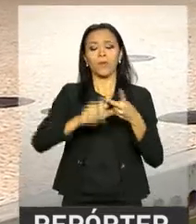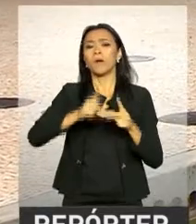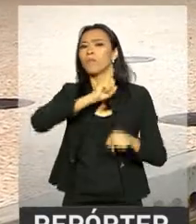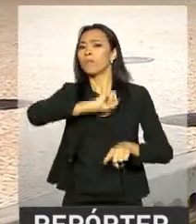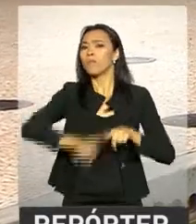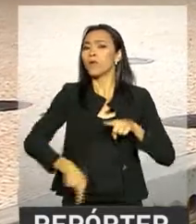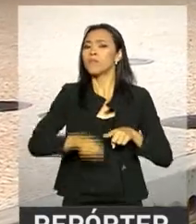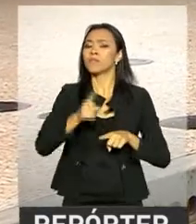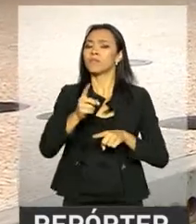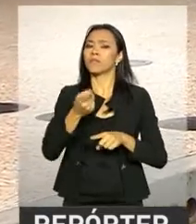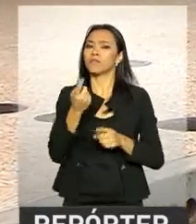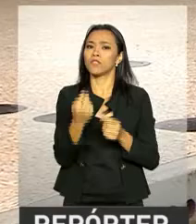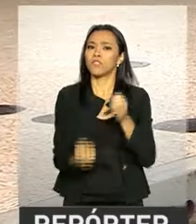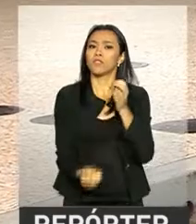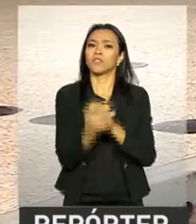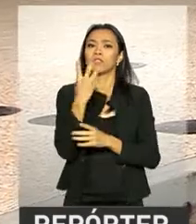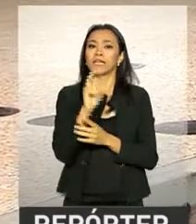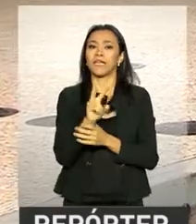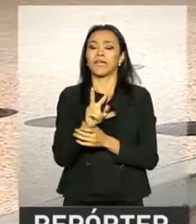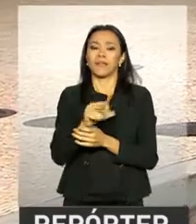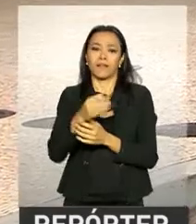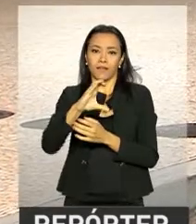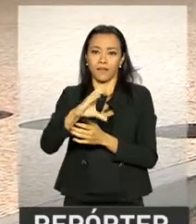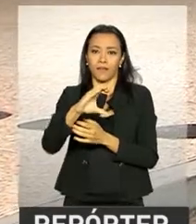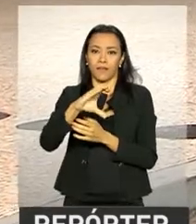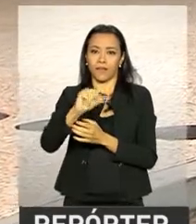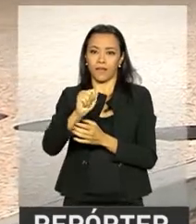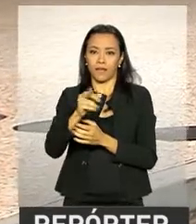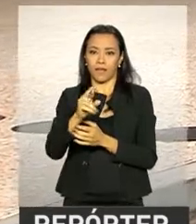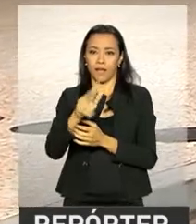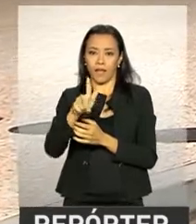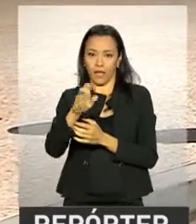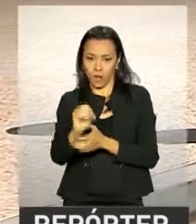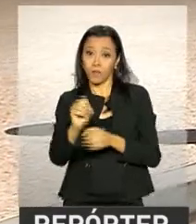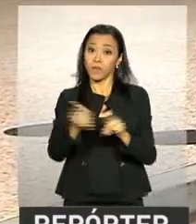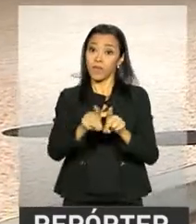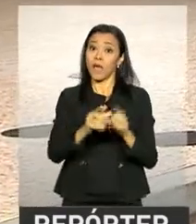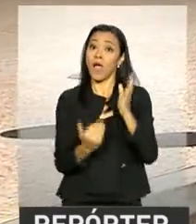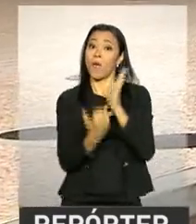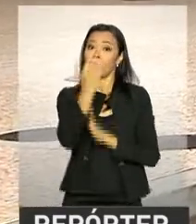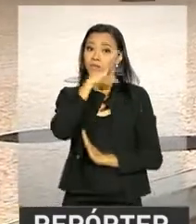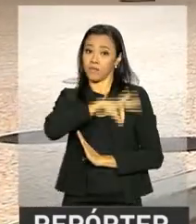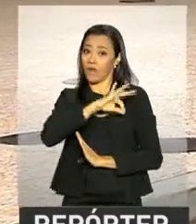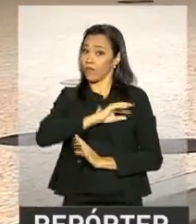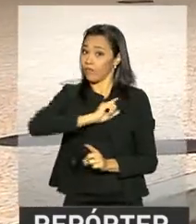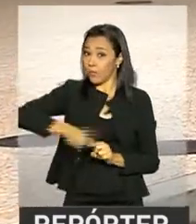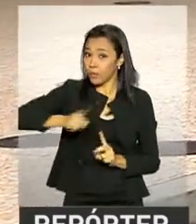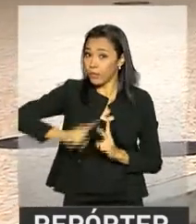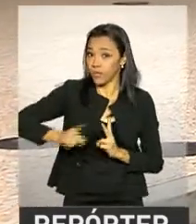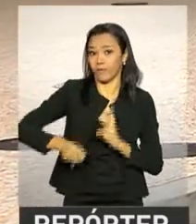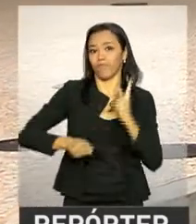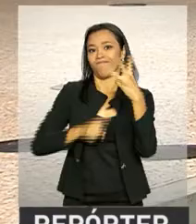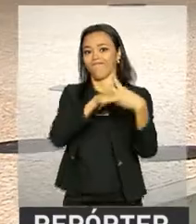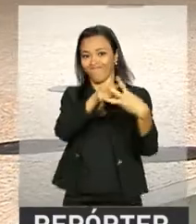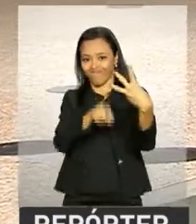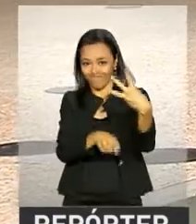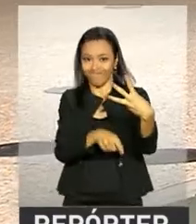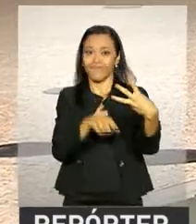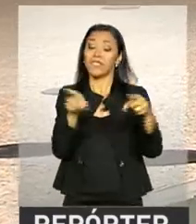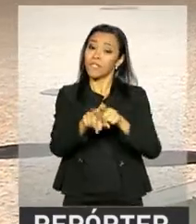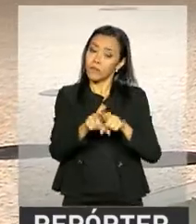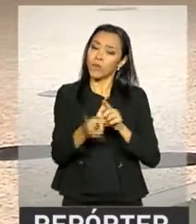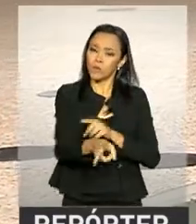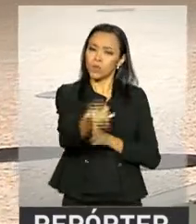de cargos e aumento salariais segundo o porta-voz da presidência presidência alexandre parole apesar do veto à negociação com os estados